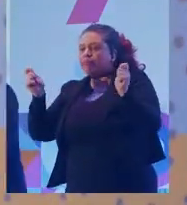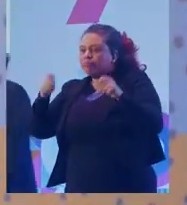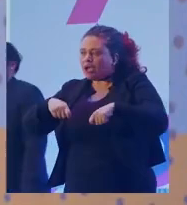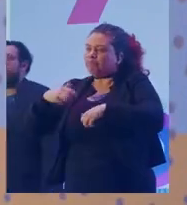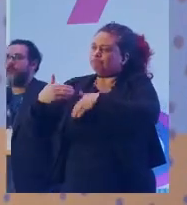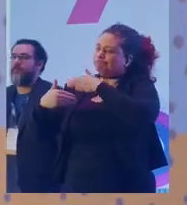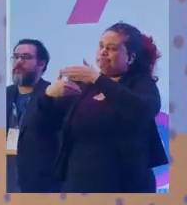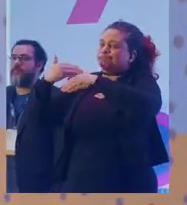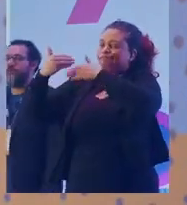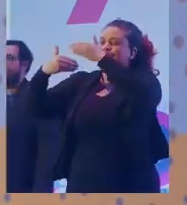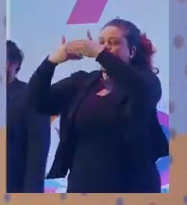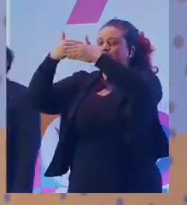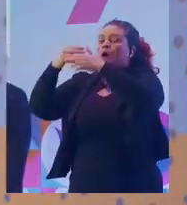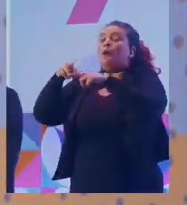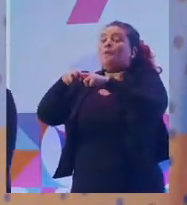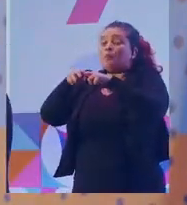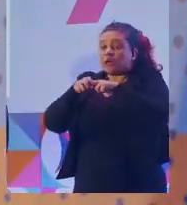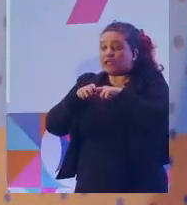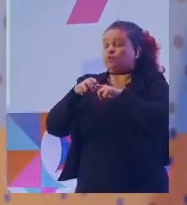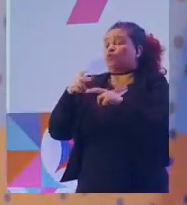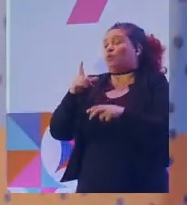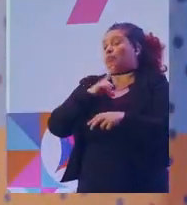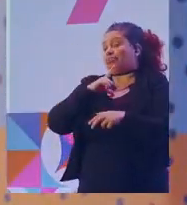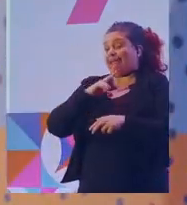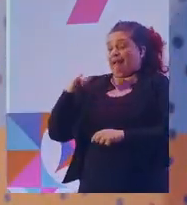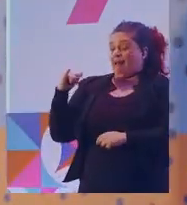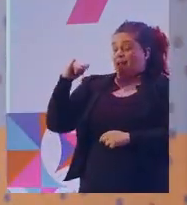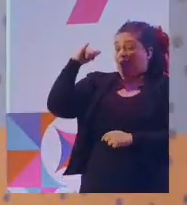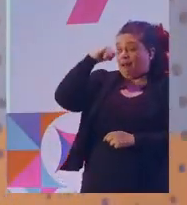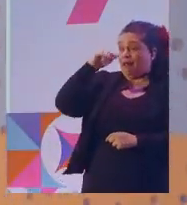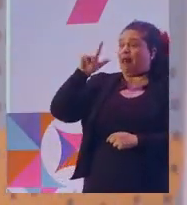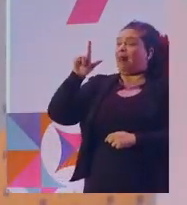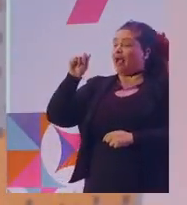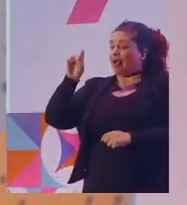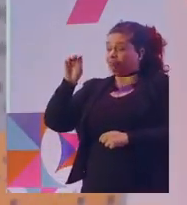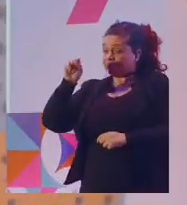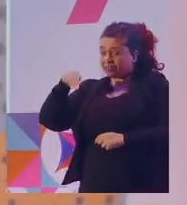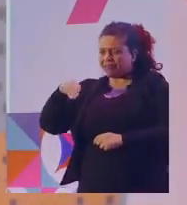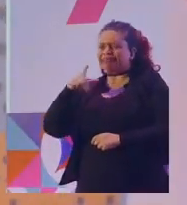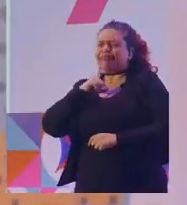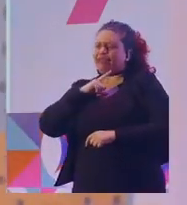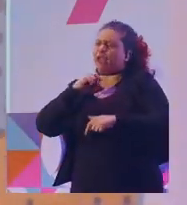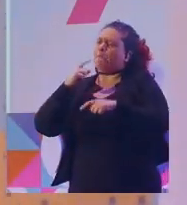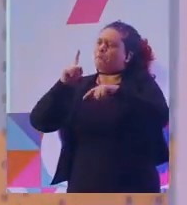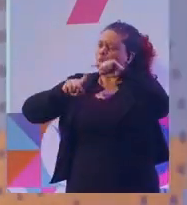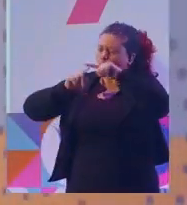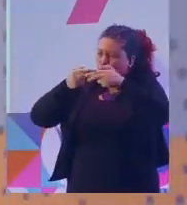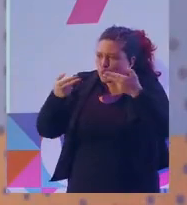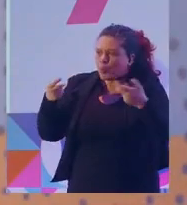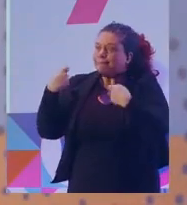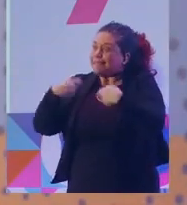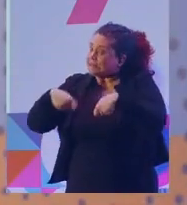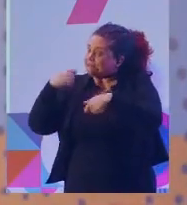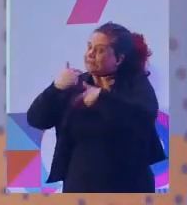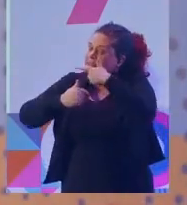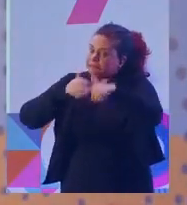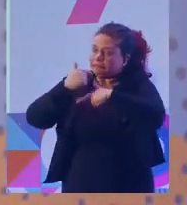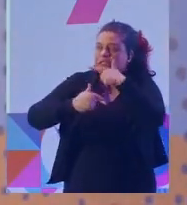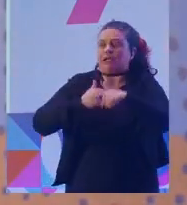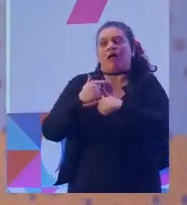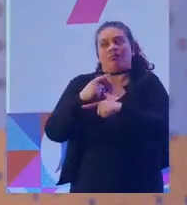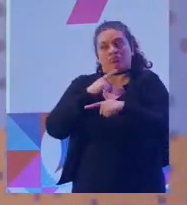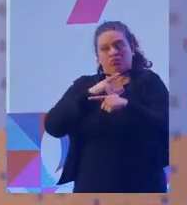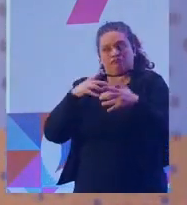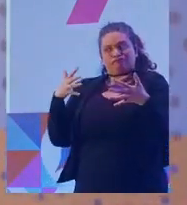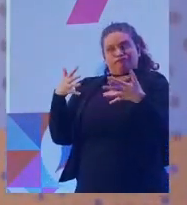Na Latam, eu ainda tenho produtos que precisam ser trabalhados. Mas é algo bem